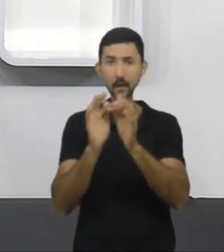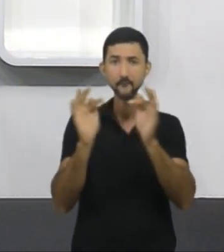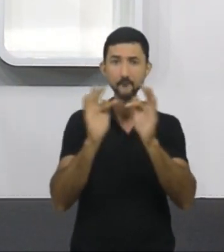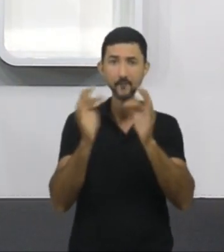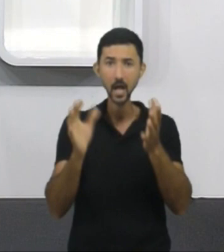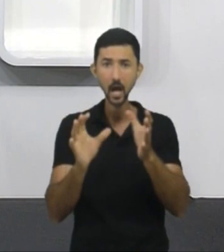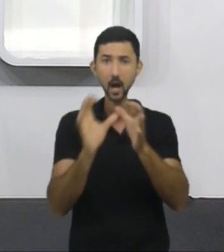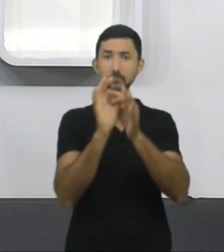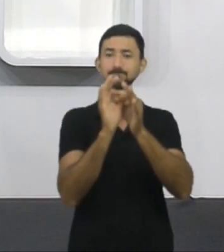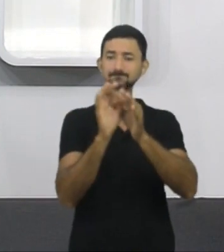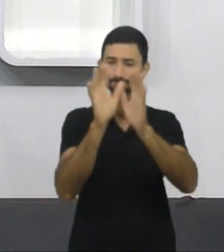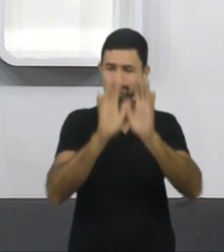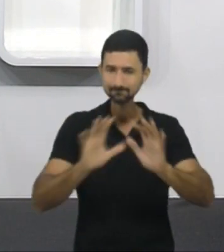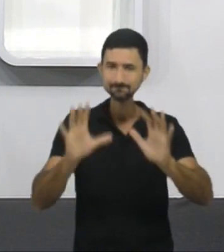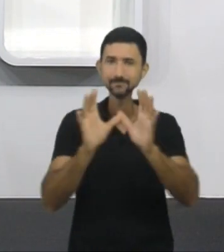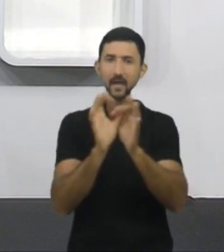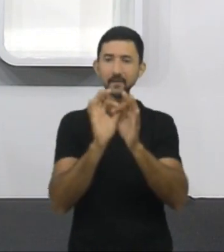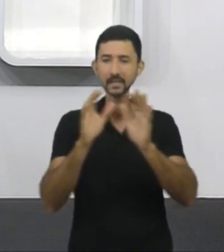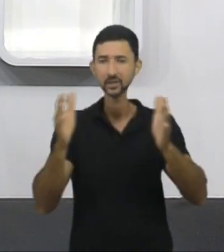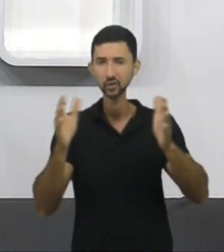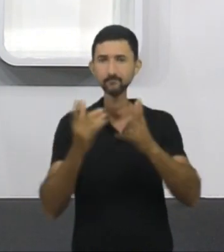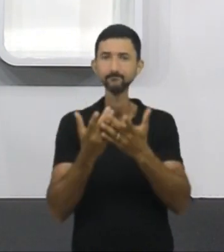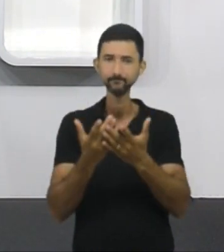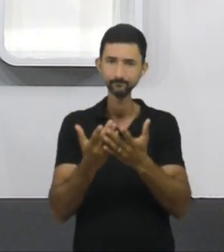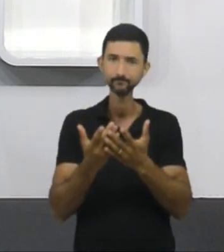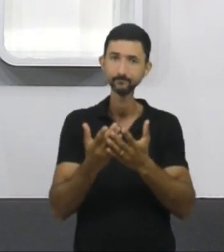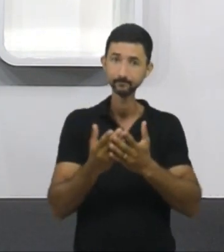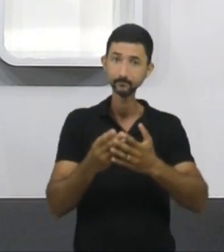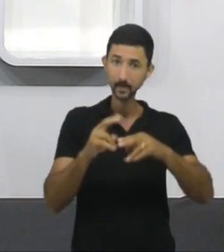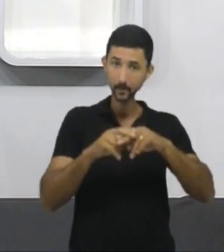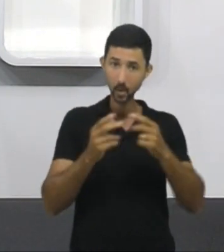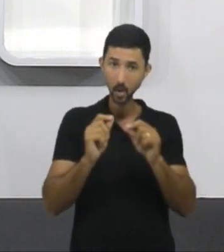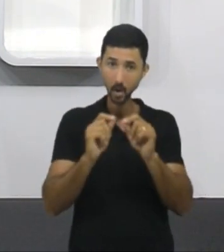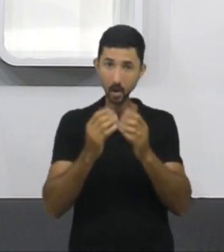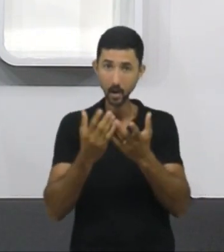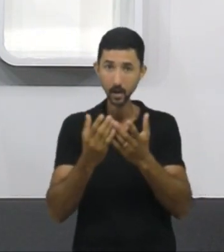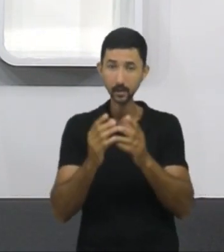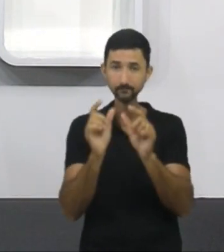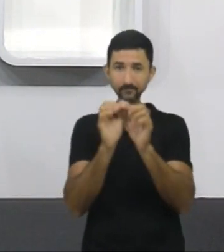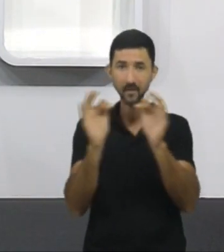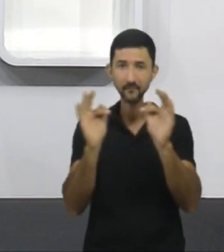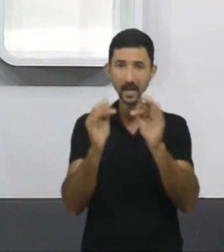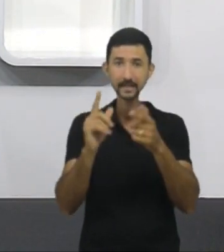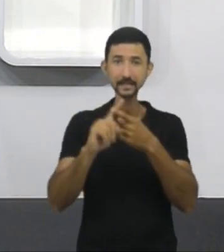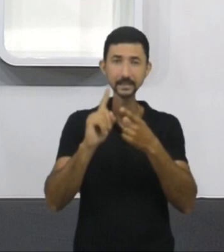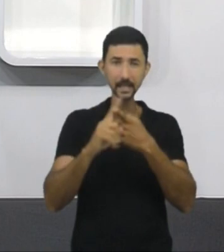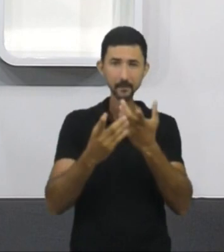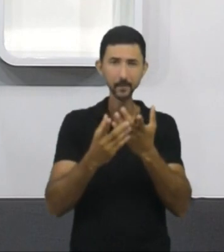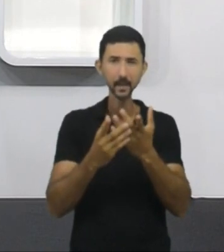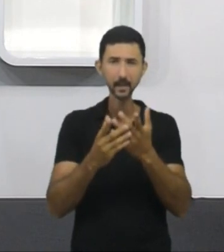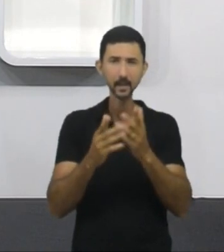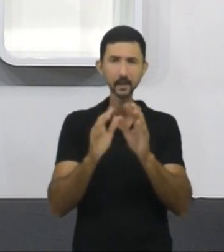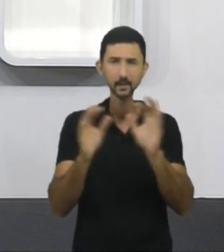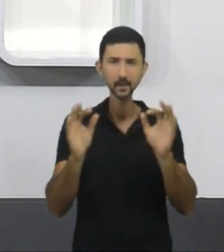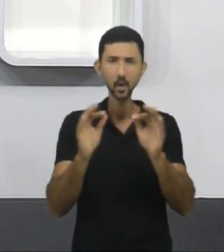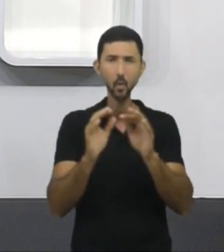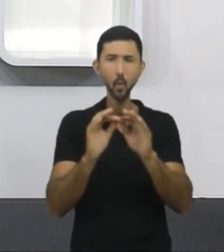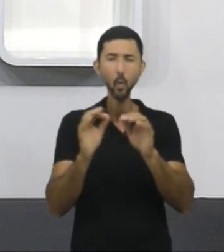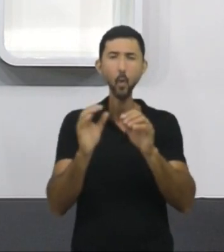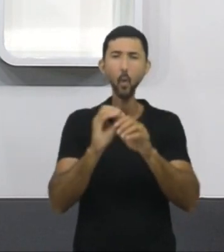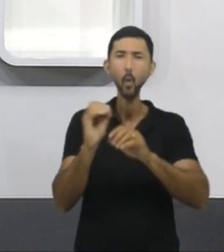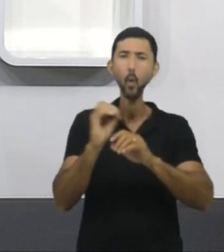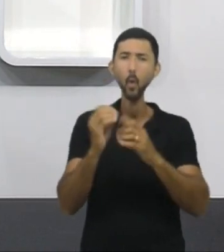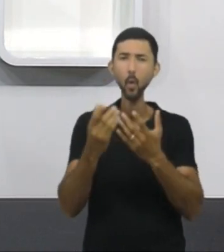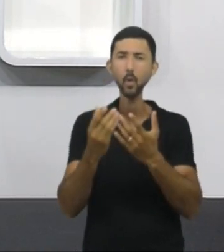vão ligar orações que estão separadas. E nesse caso, as orações elas também são chamadas de orações